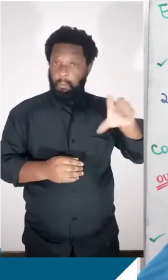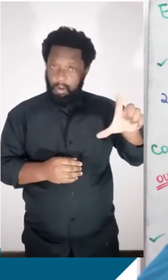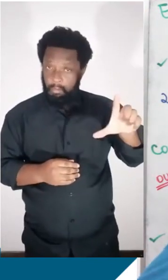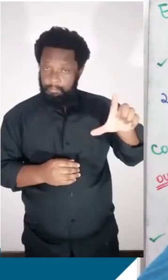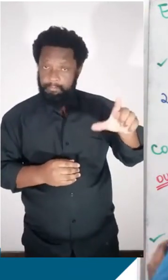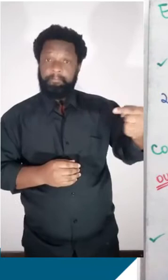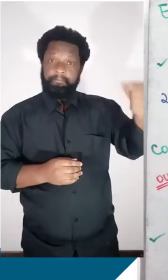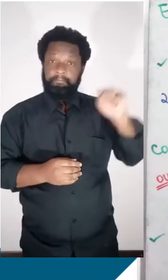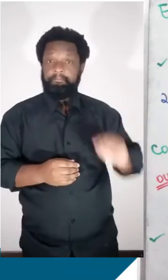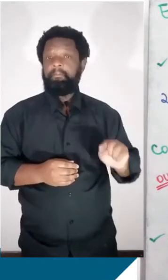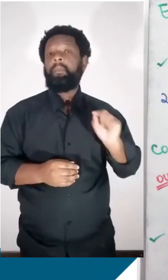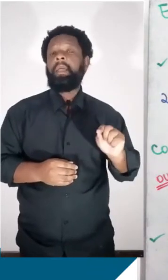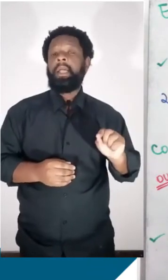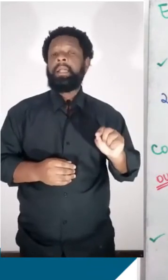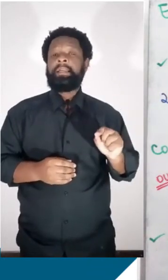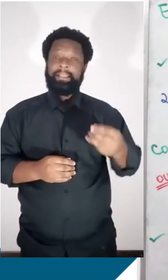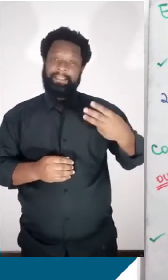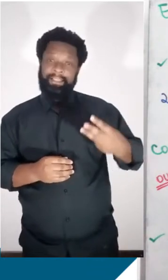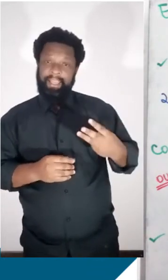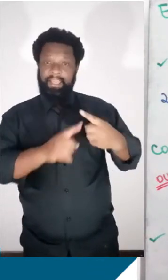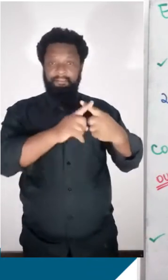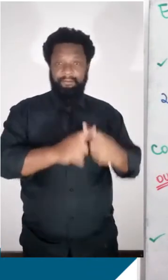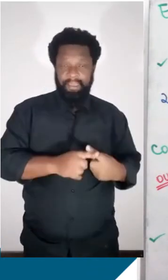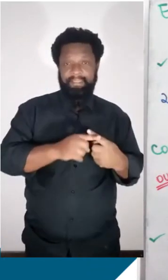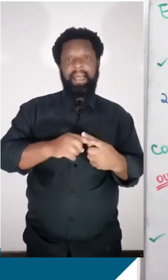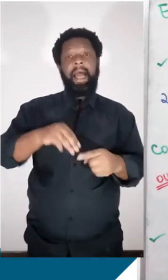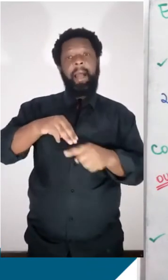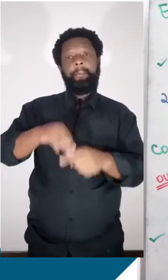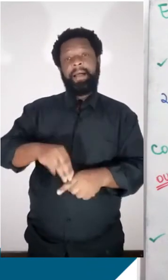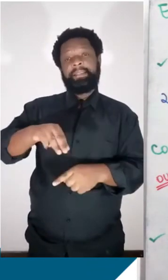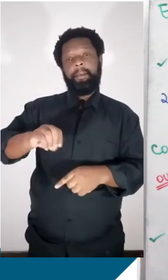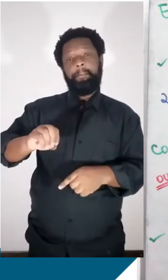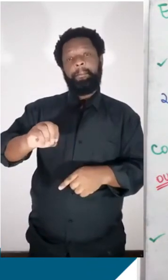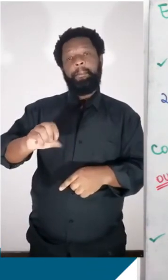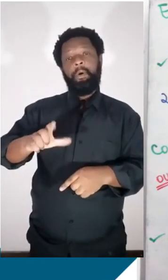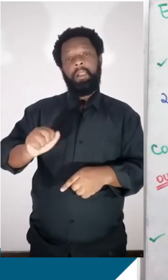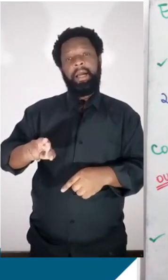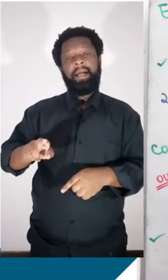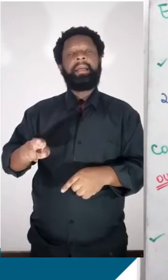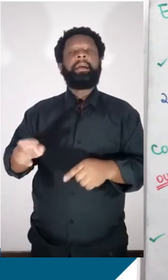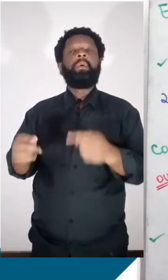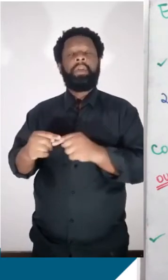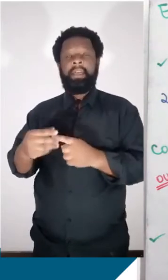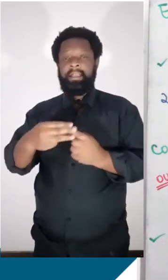mol mesmo, e aqui vai ficar 3 vezes a massa molar, que é 32